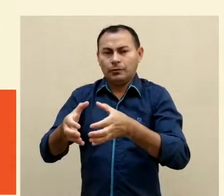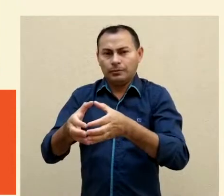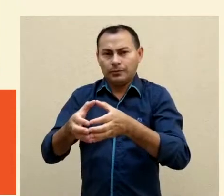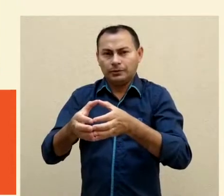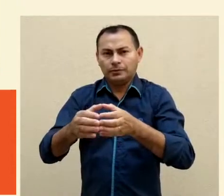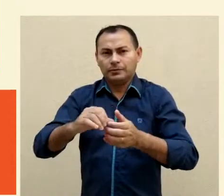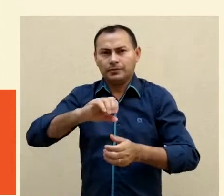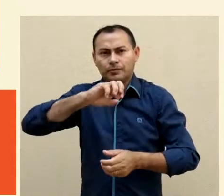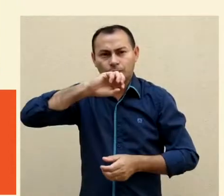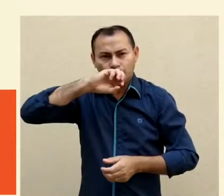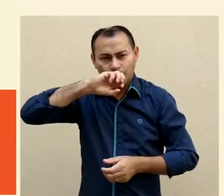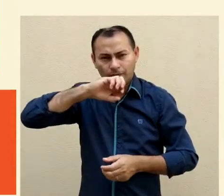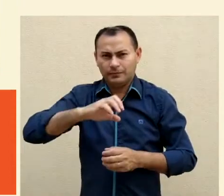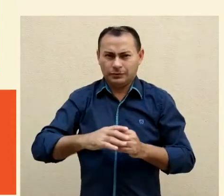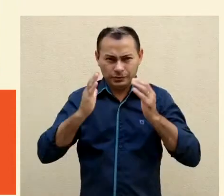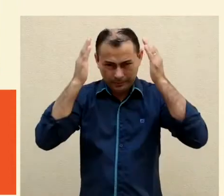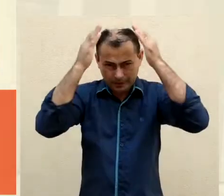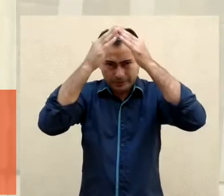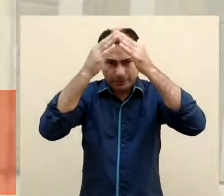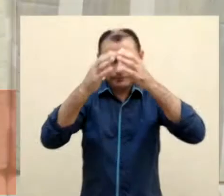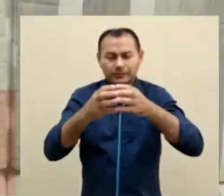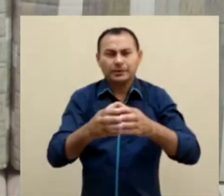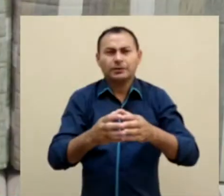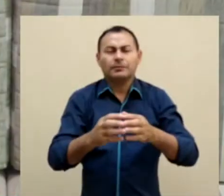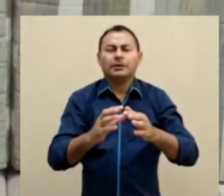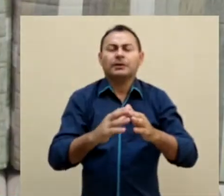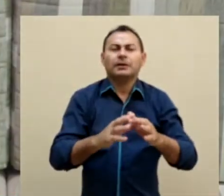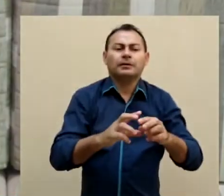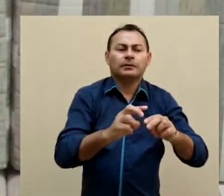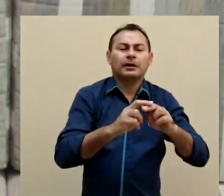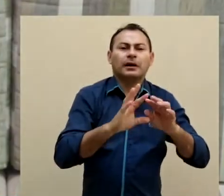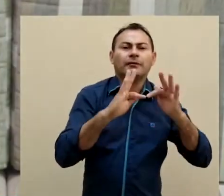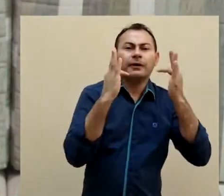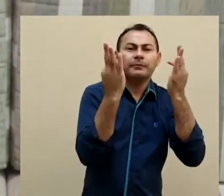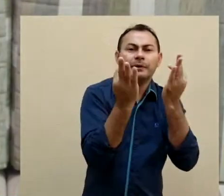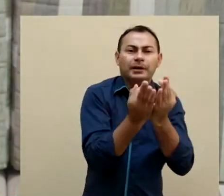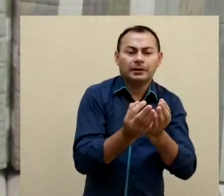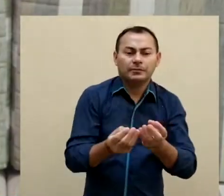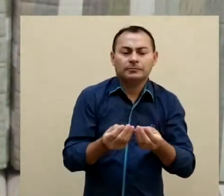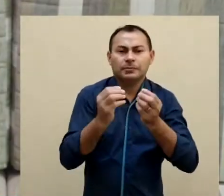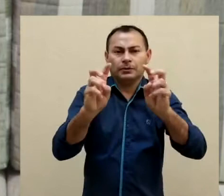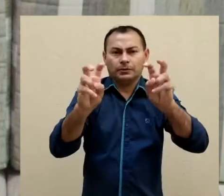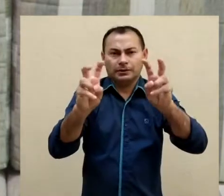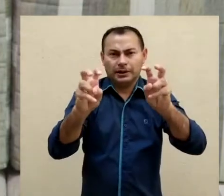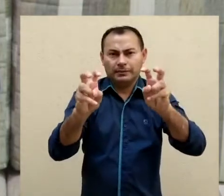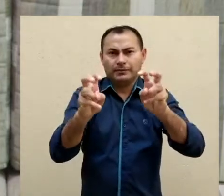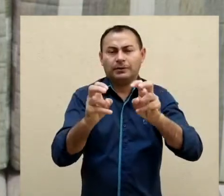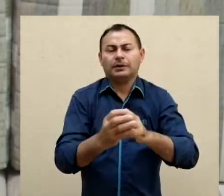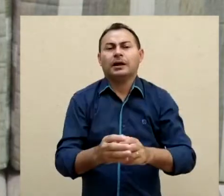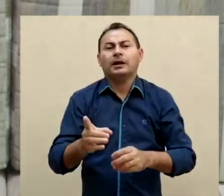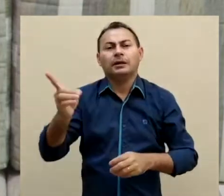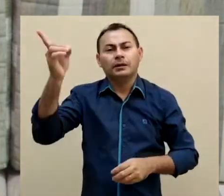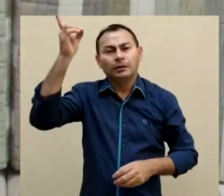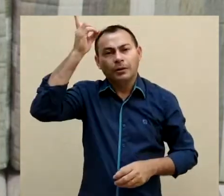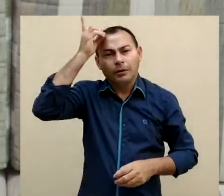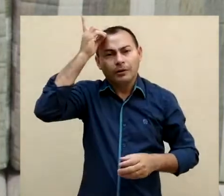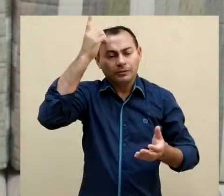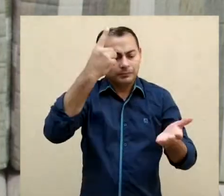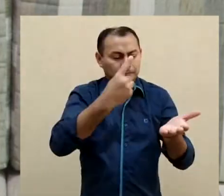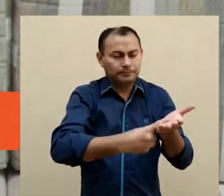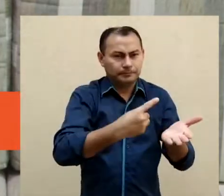Comissão Episcopal para a Vida e Família nos propõe o tema Dom e